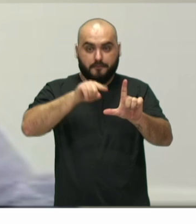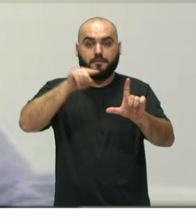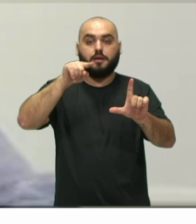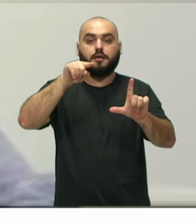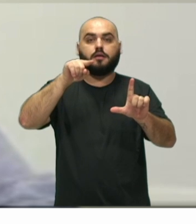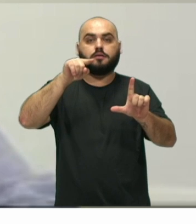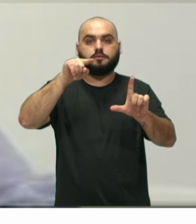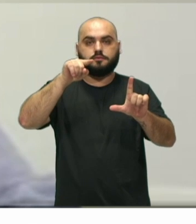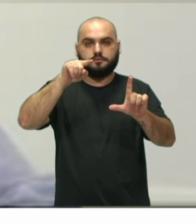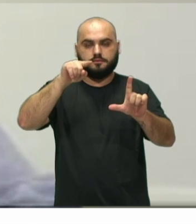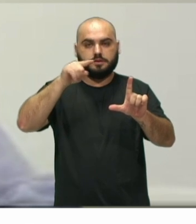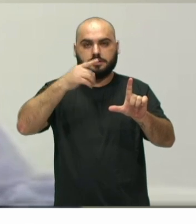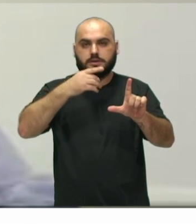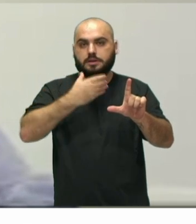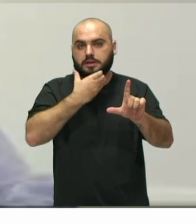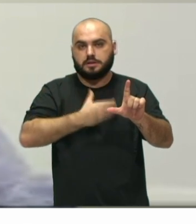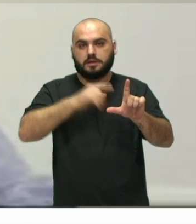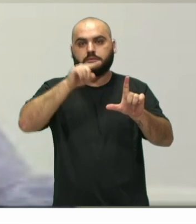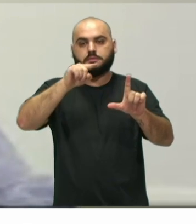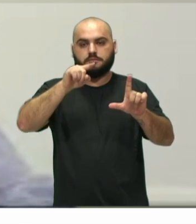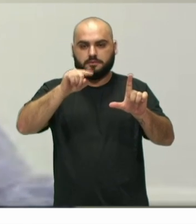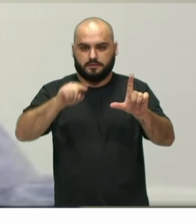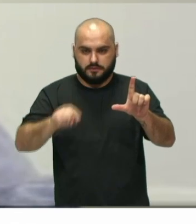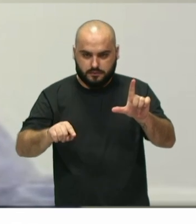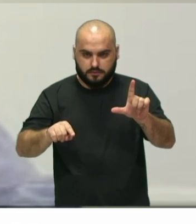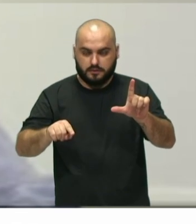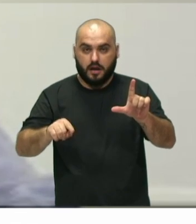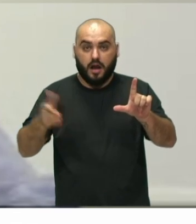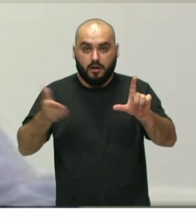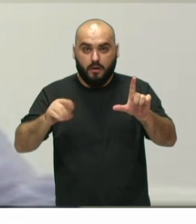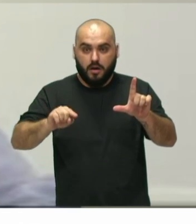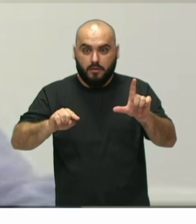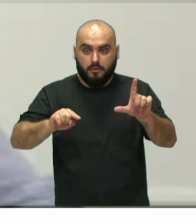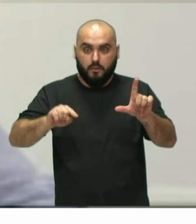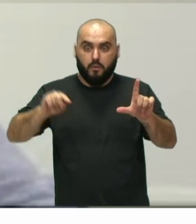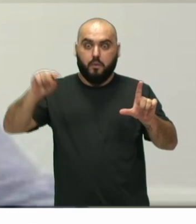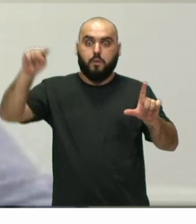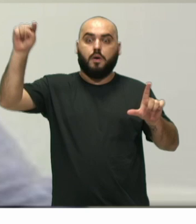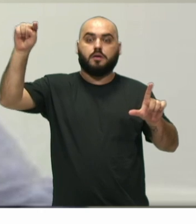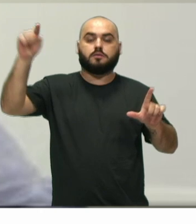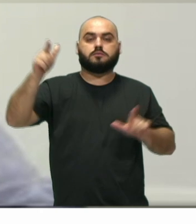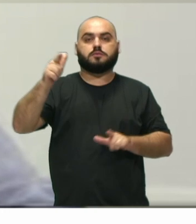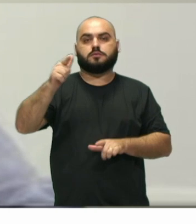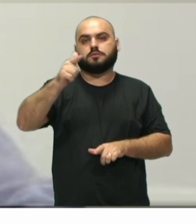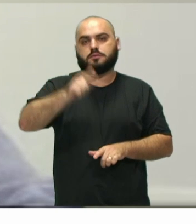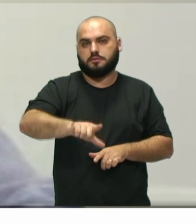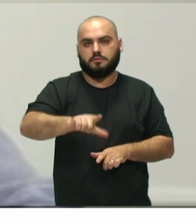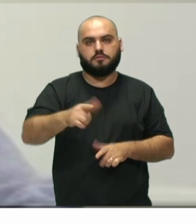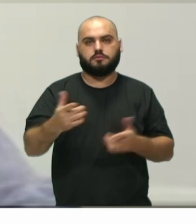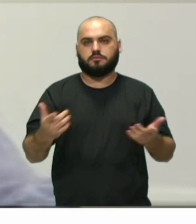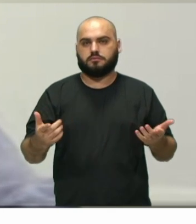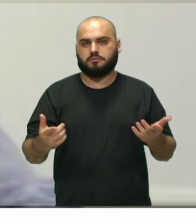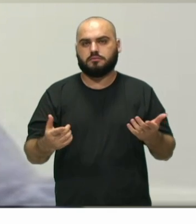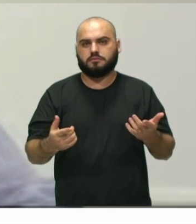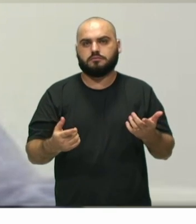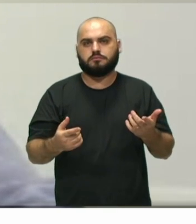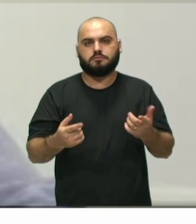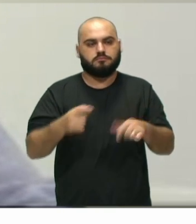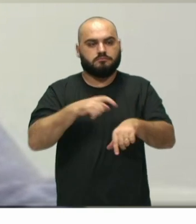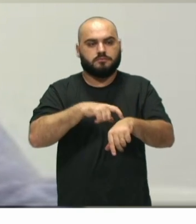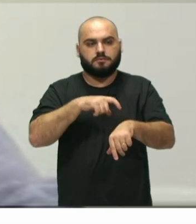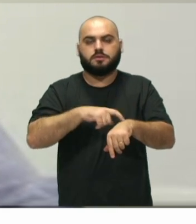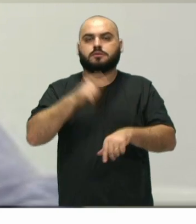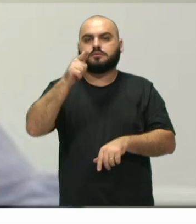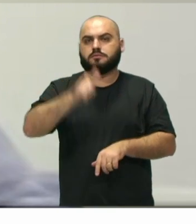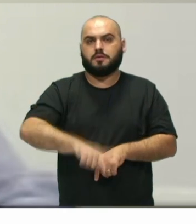em dezembro, a gente acreditou que a situação deu uma aliviada, e agora aqui no mês de março nós estamos novamente vivendo esse momento, e um